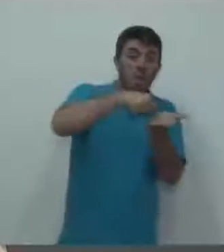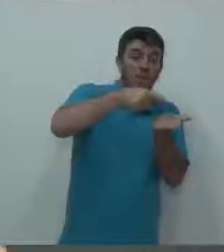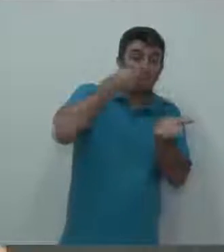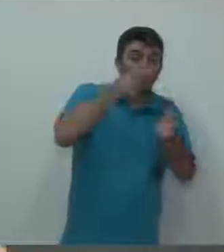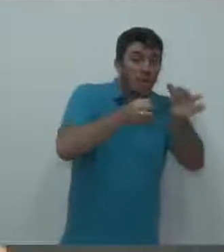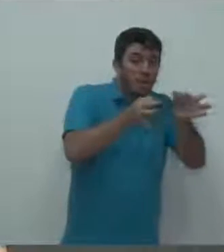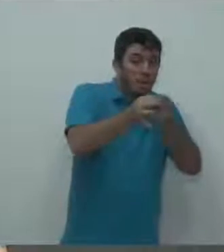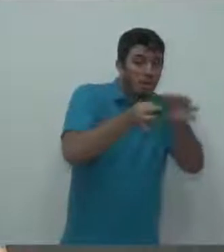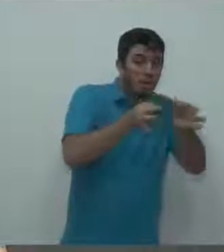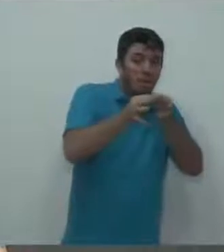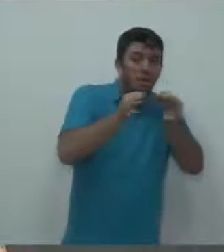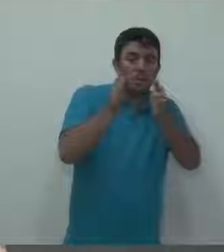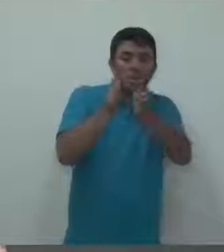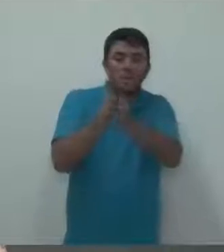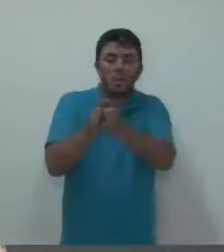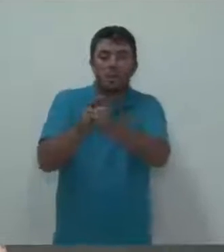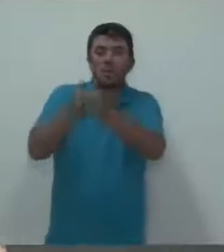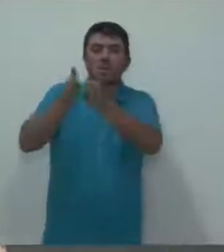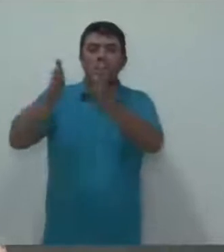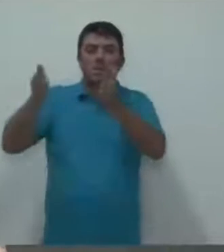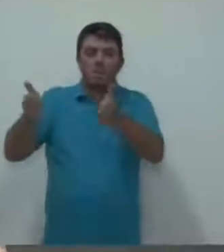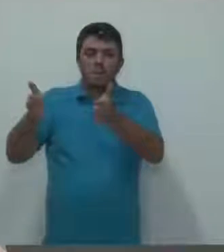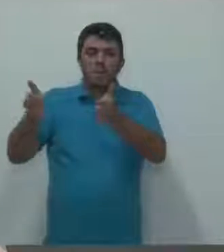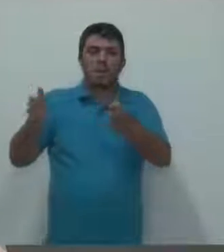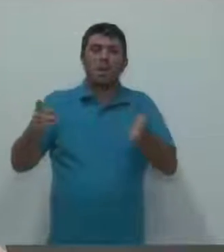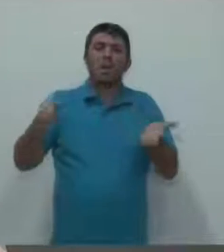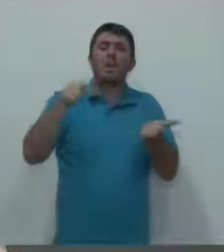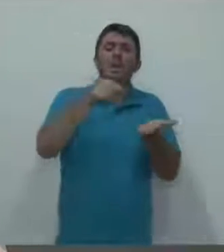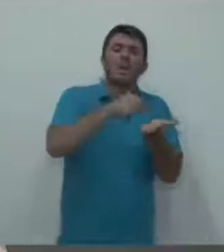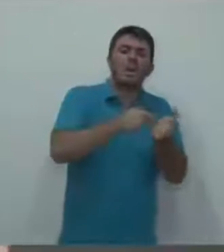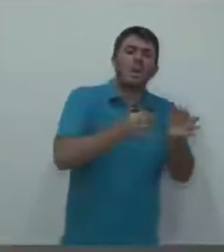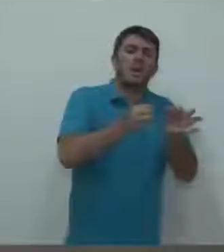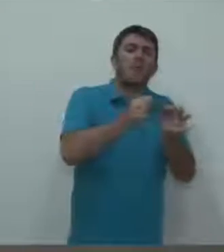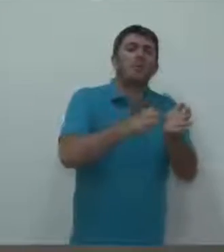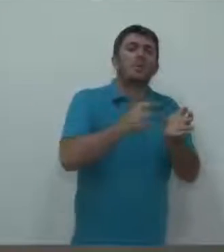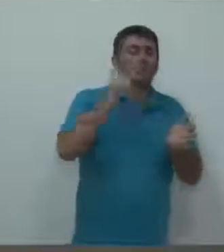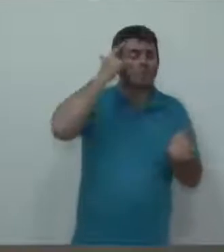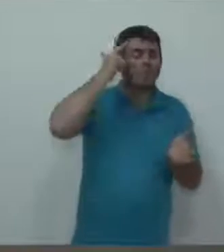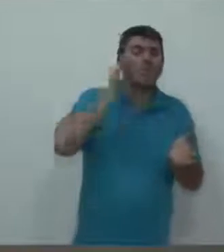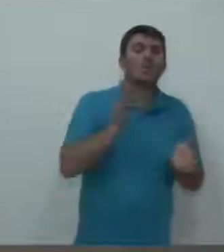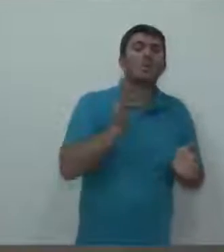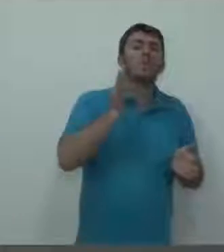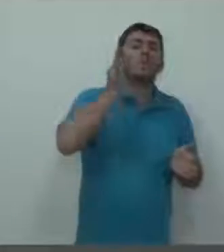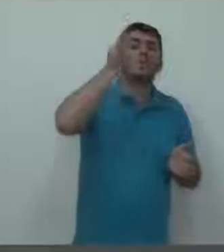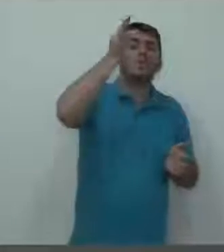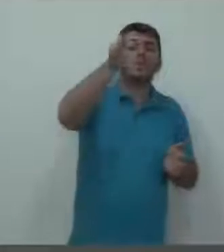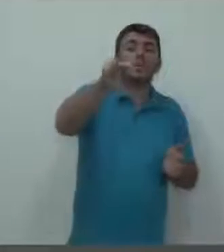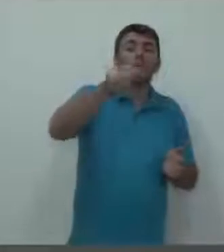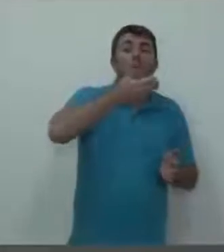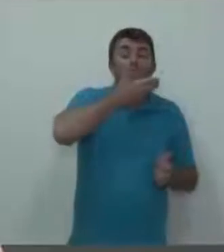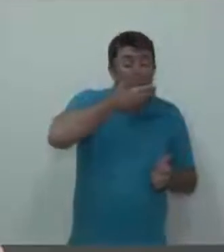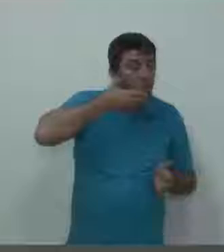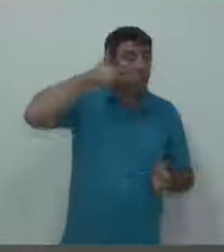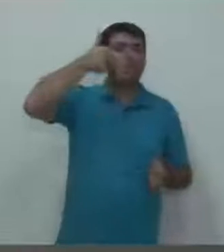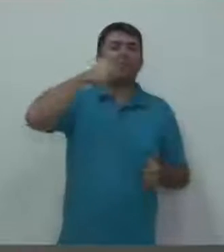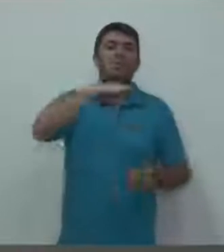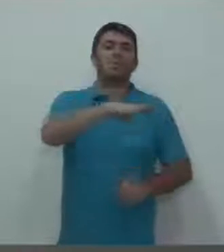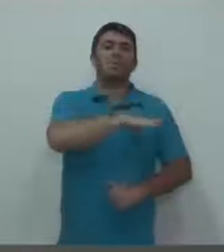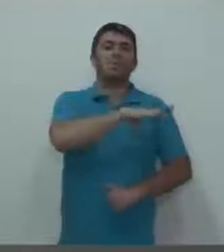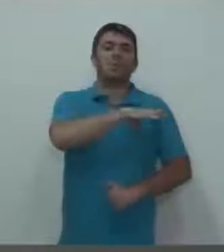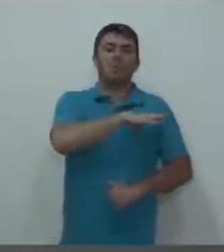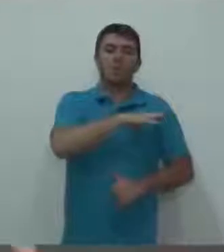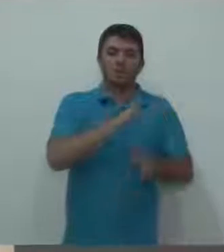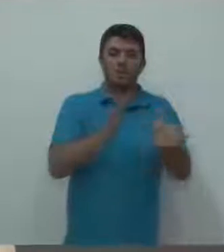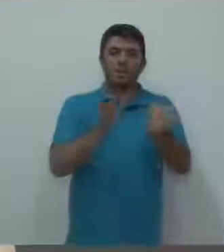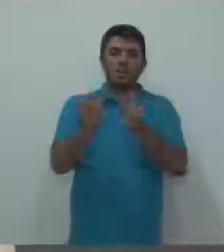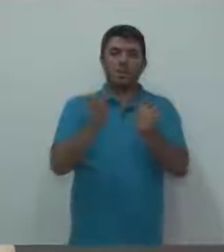aqui. São propostas do futuro, nem orçamento teria, mas pensando em mobilidade. Tá? Como eu disse, aquela